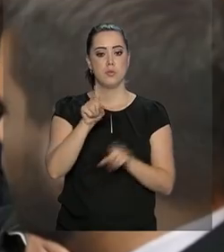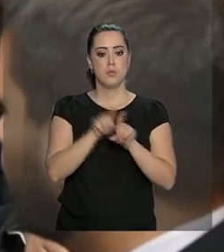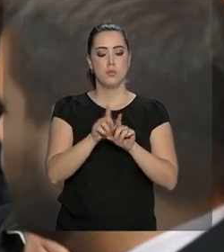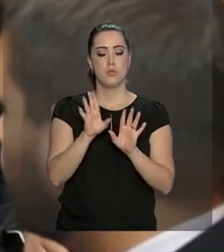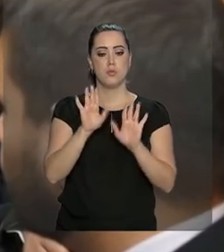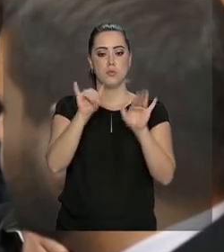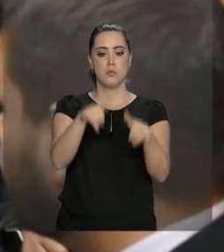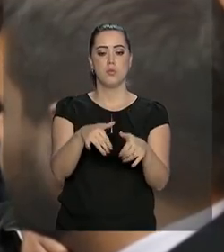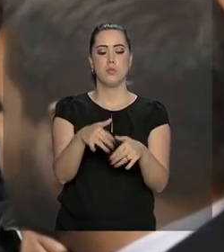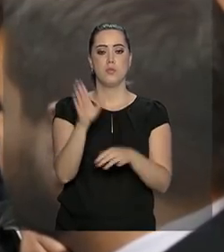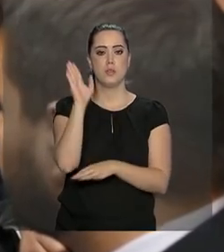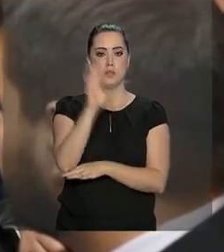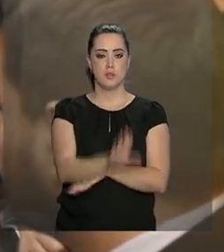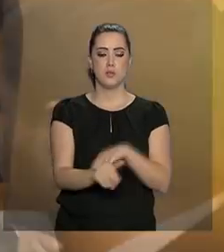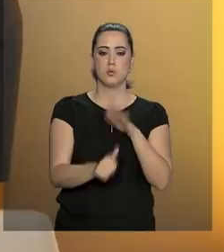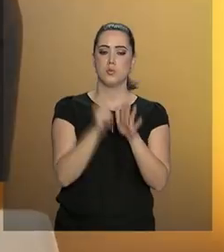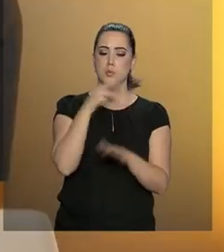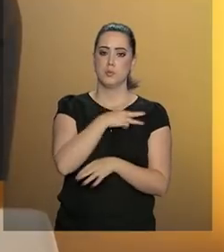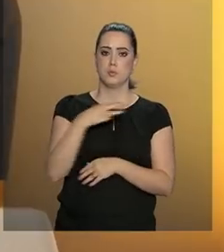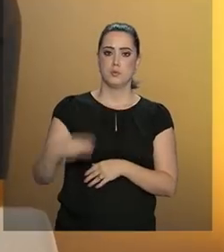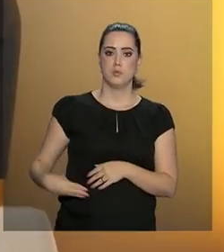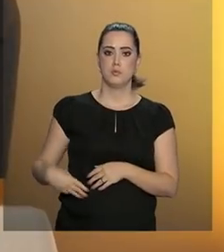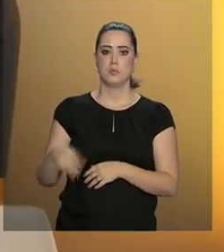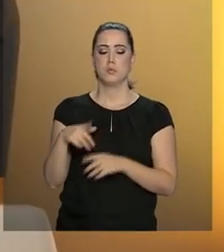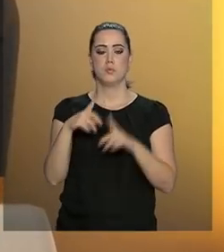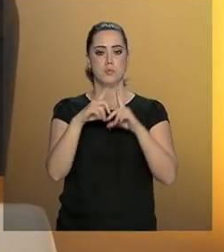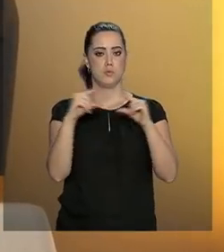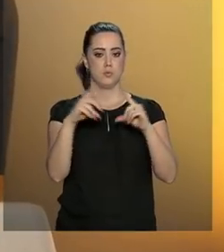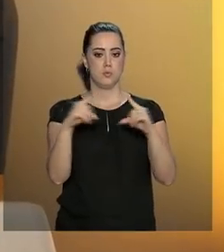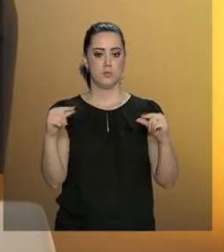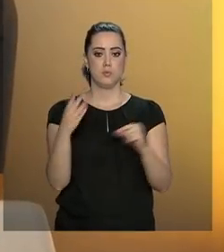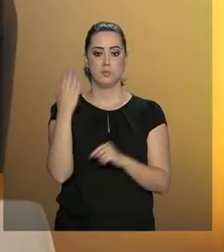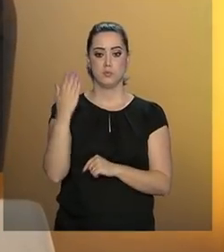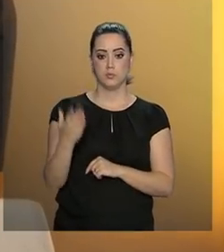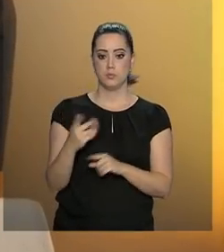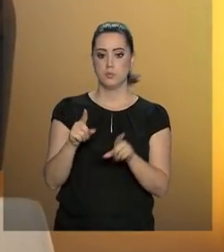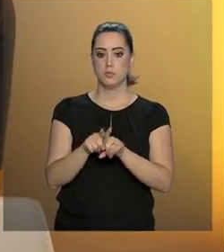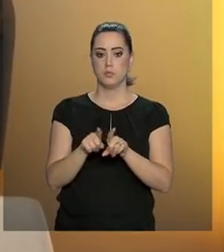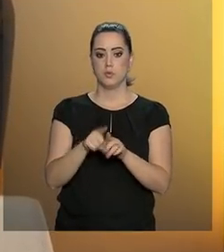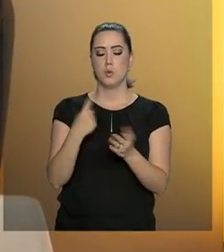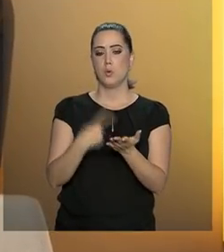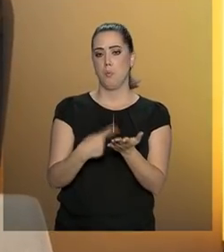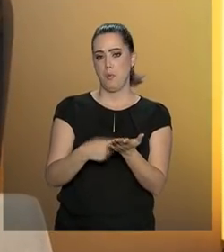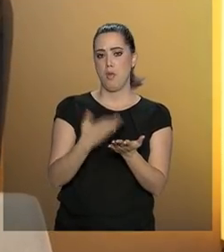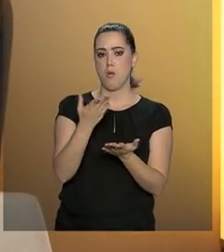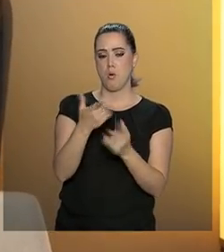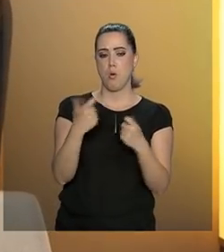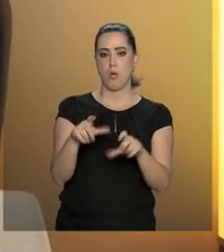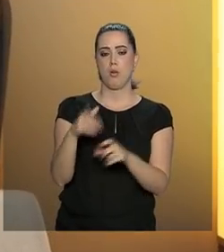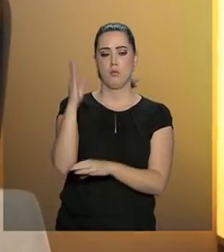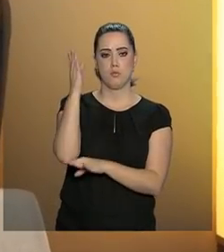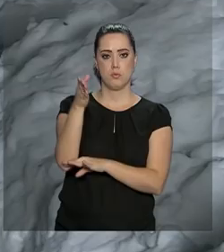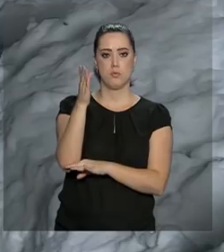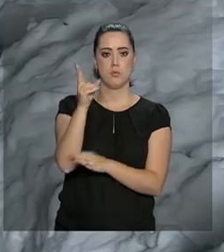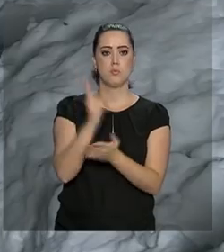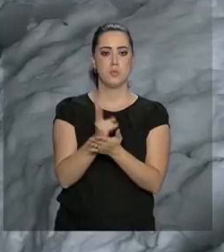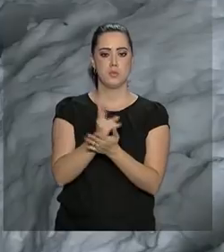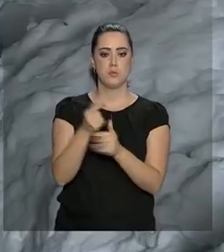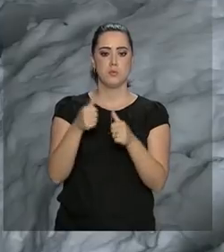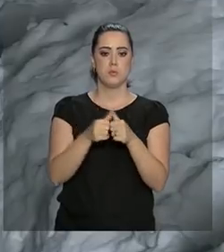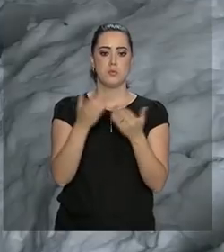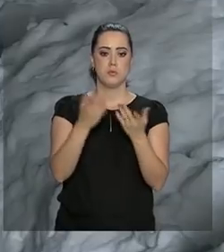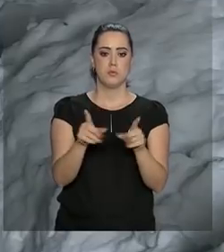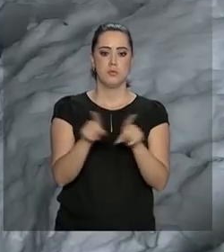tarde com o primeiro-ministro do Japão, Shinzo Abe, no mesmo hotel onde o presidente está hospedado.